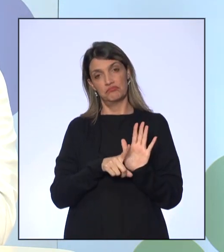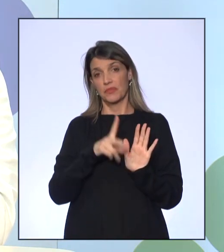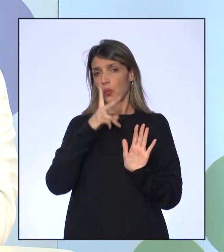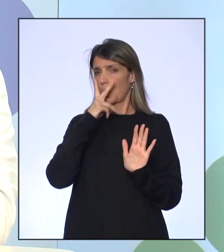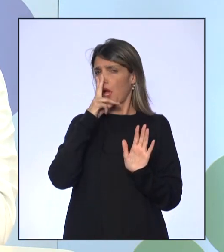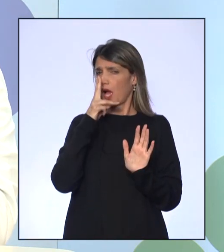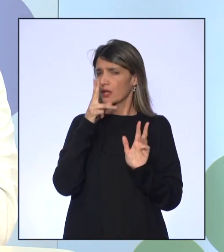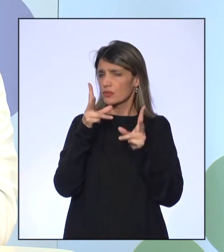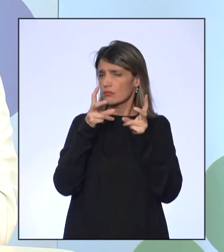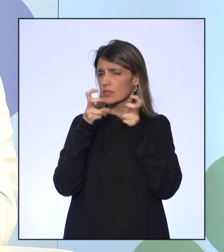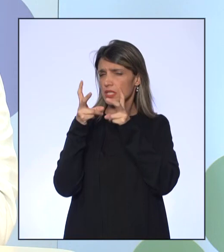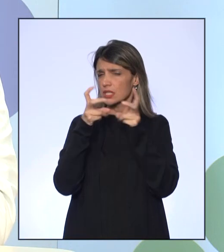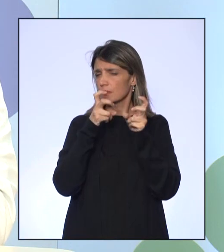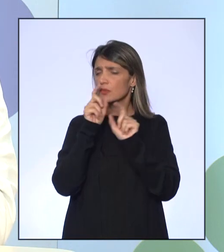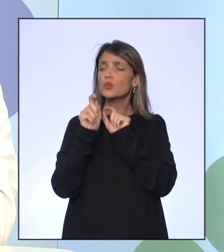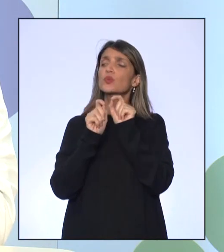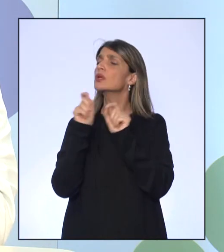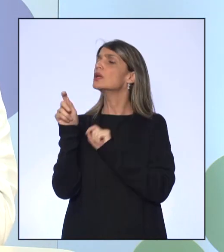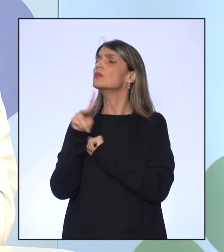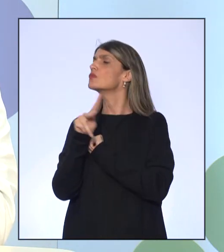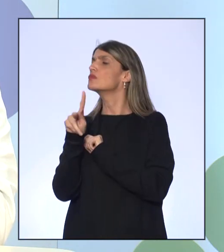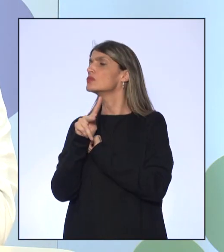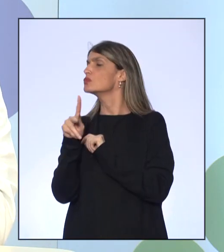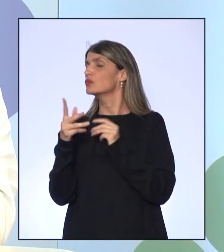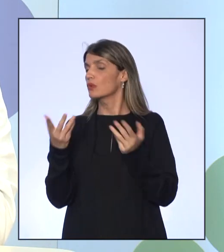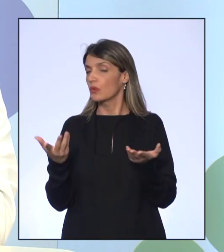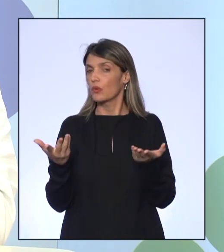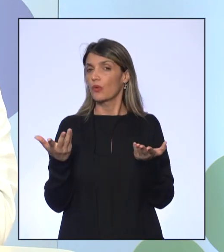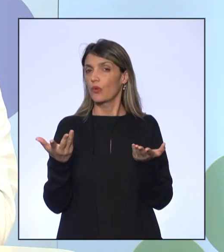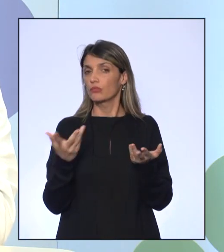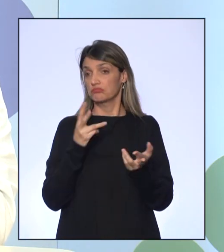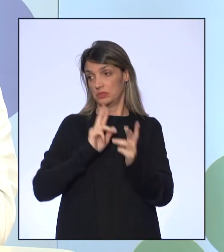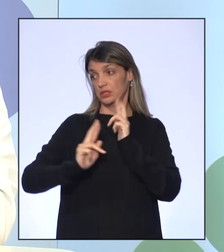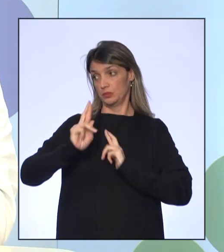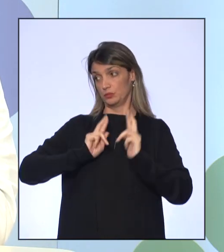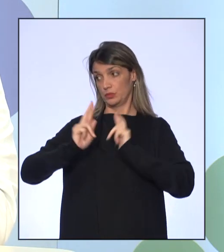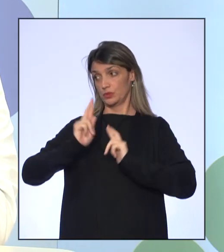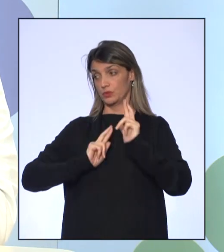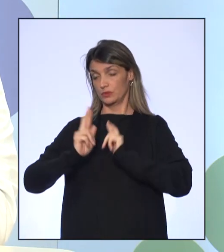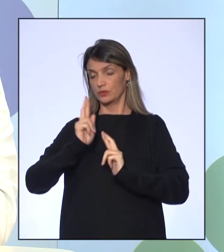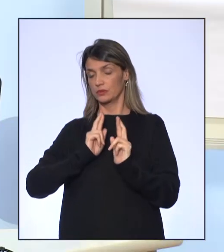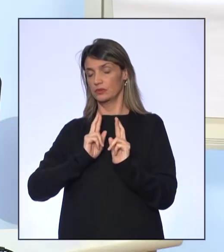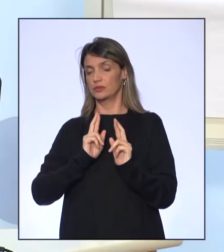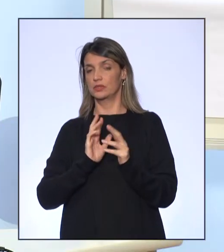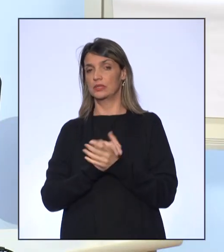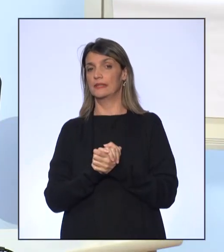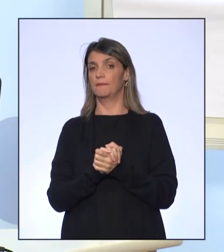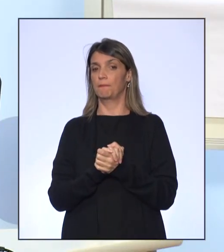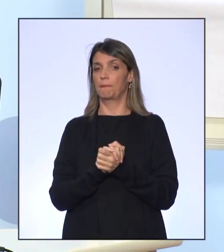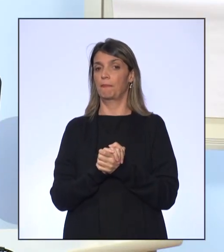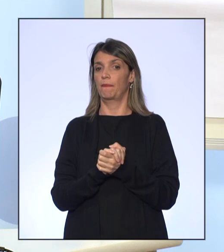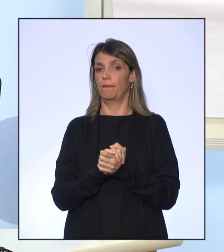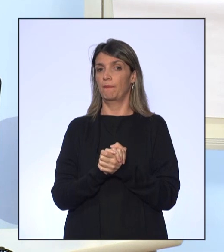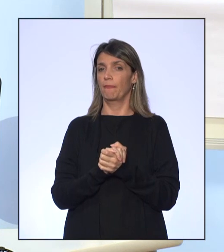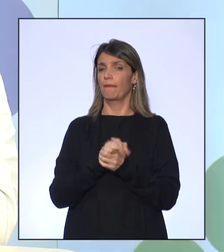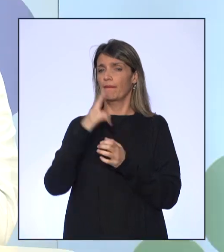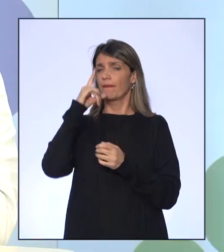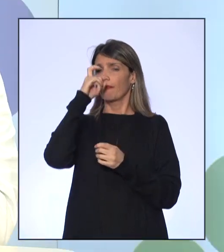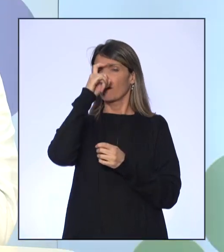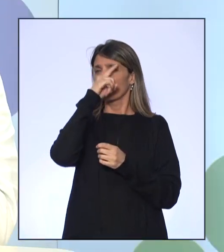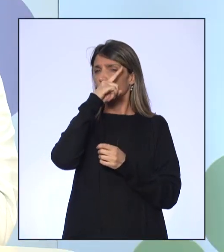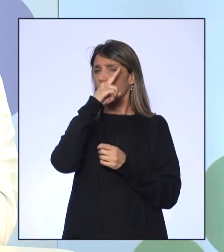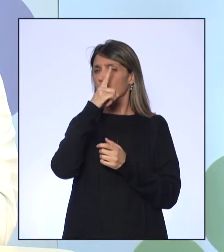que eu senti um pouco aqui professor é pelas respostas é que na verdade tiveram um pouco de